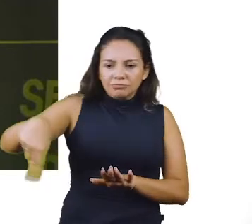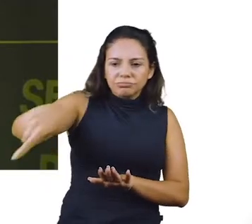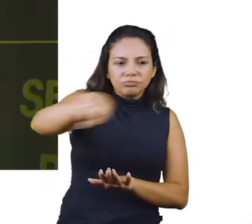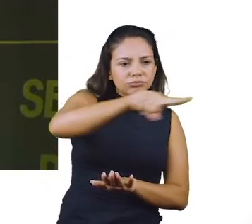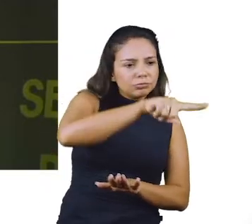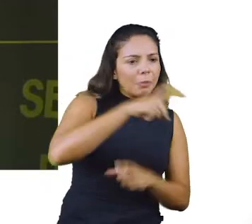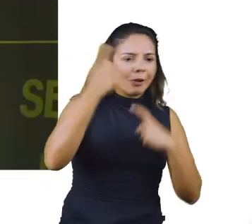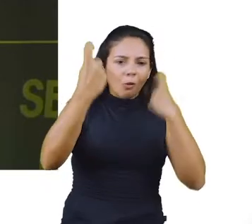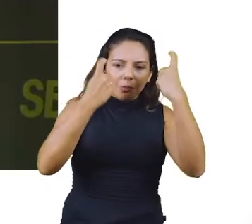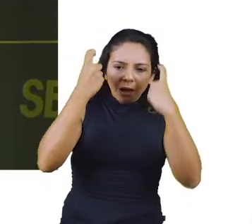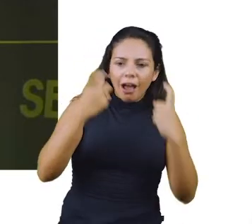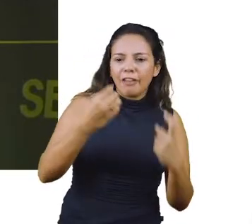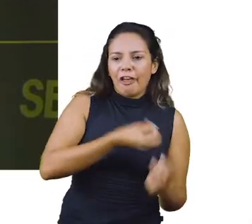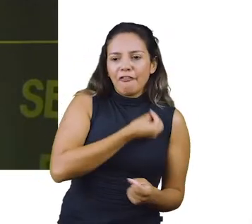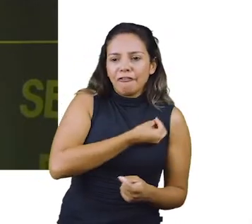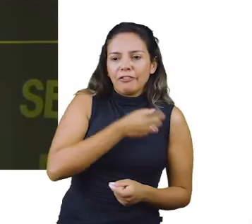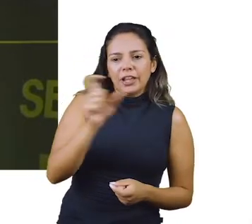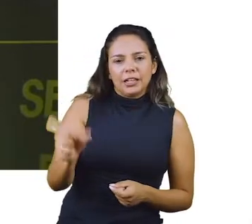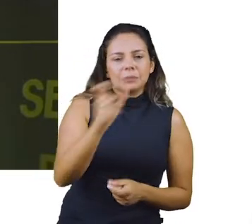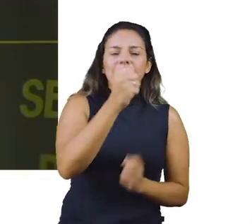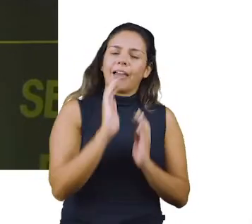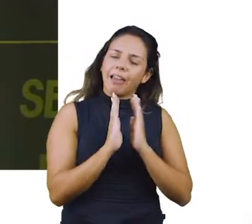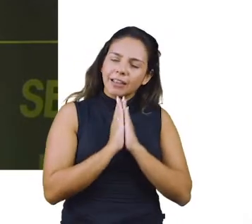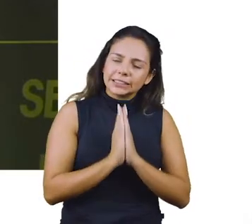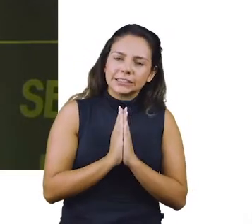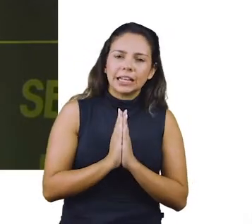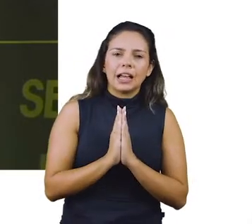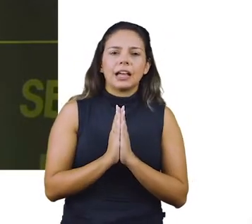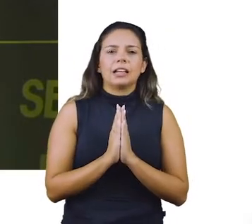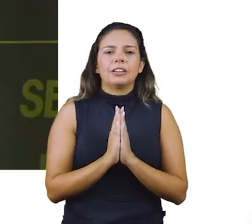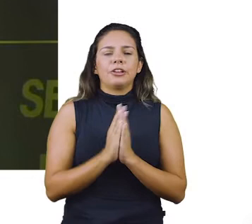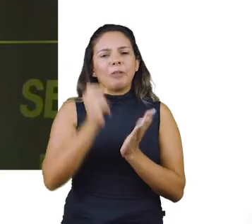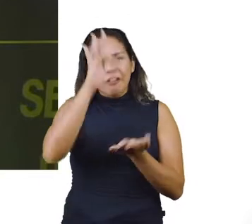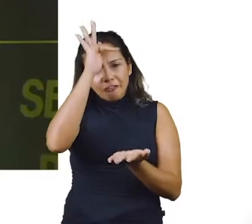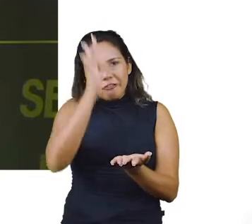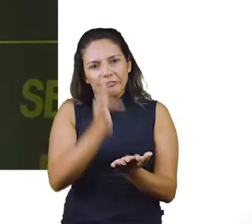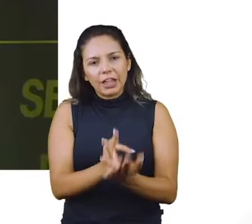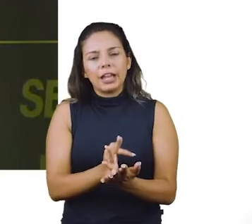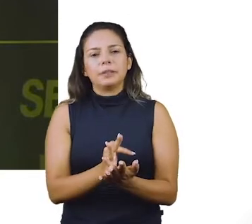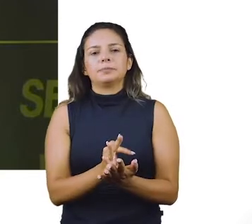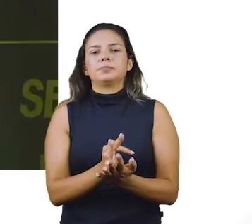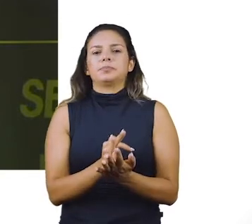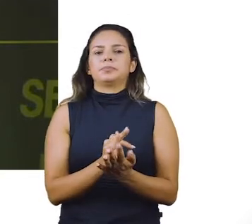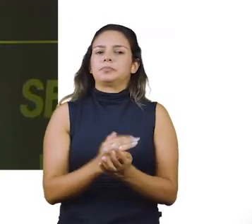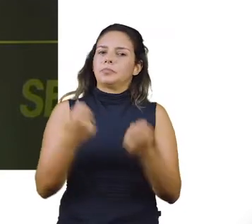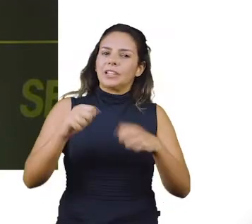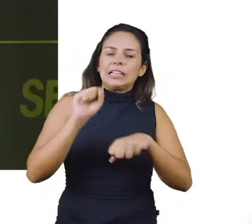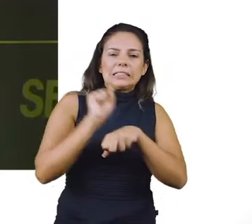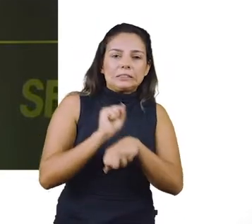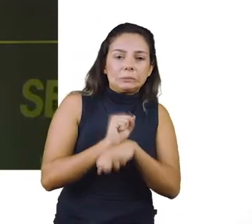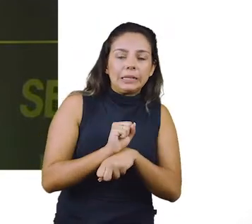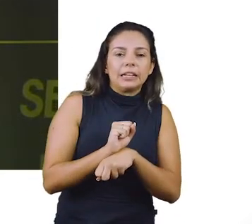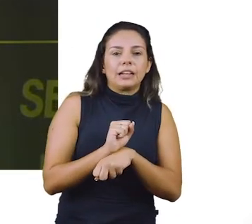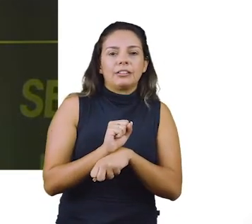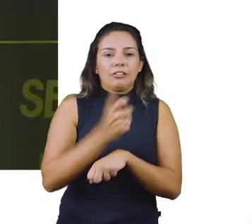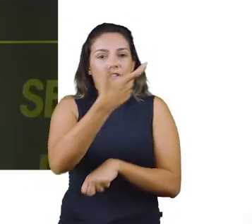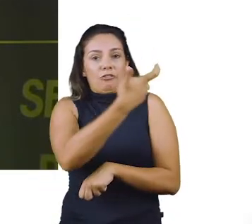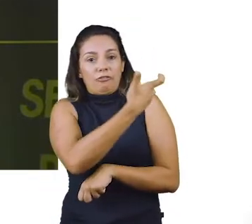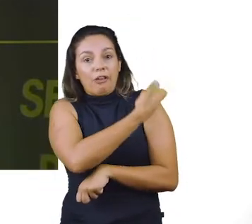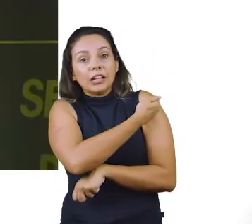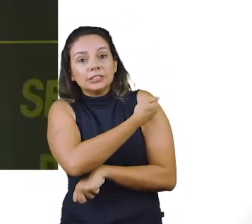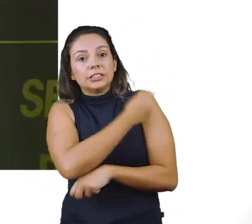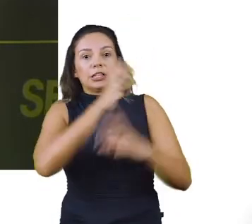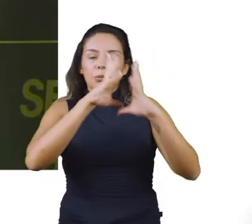redor. Temos também que rezar, temos que ter fé, temos que esperar que essa vacina